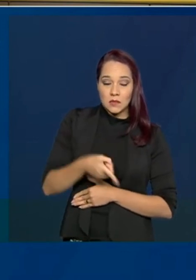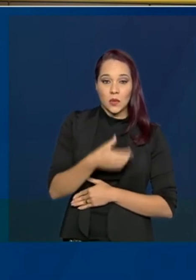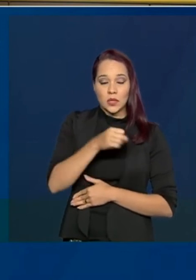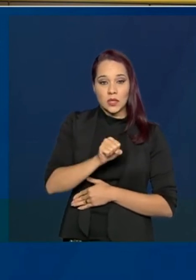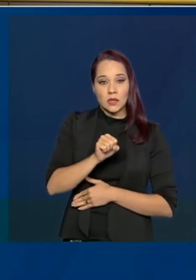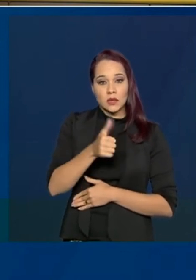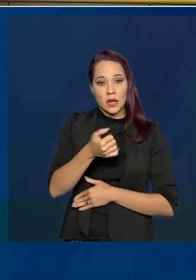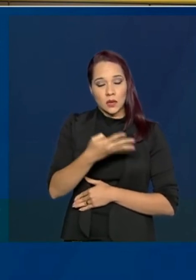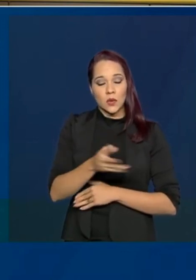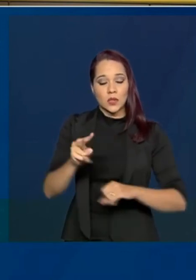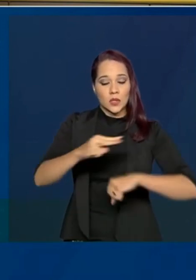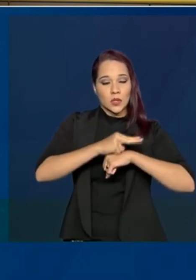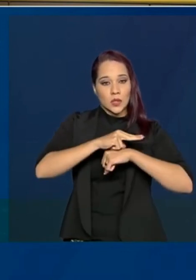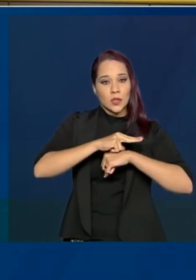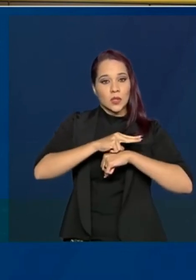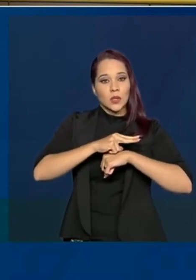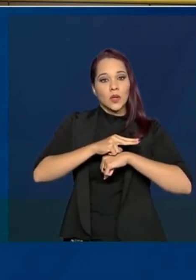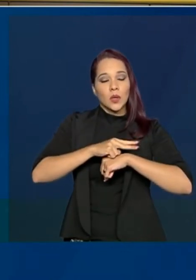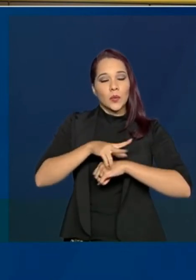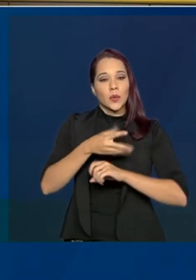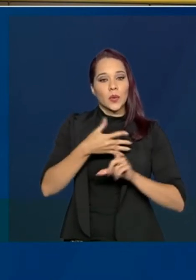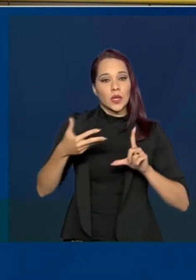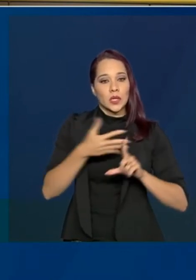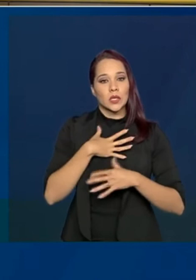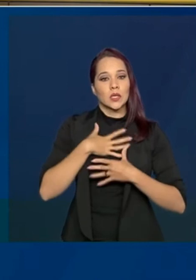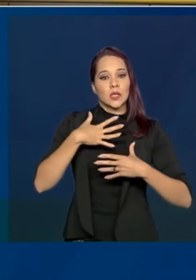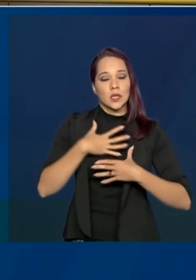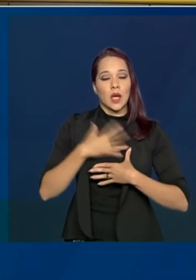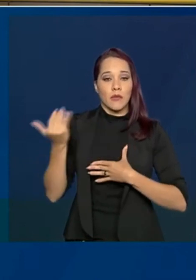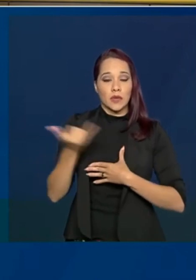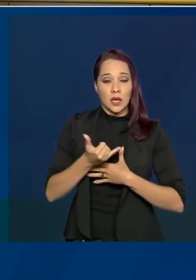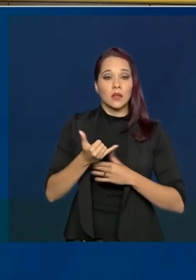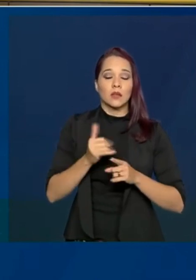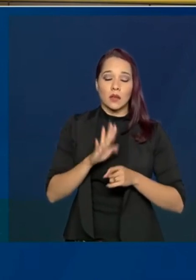176.814 hospitalizações por SRAG foram notificadas, dos